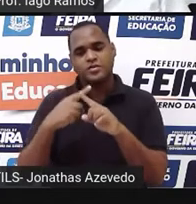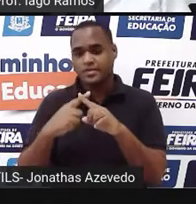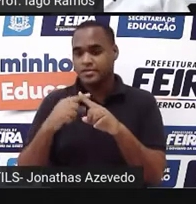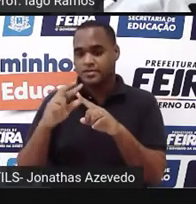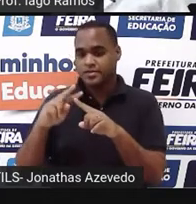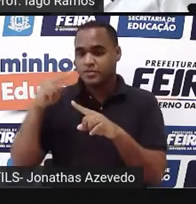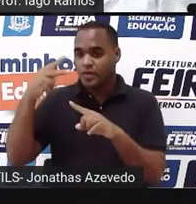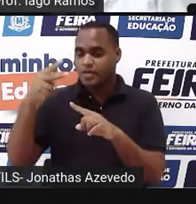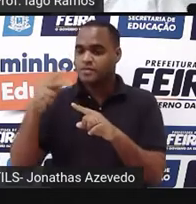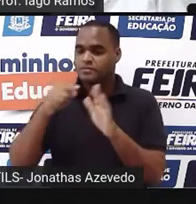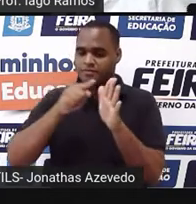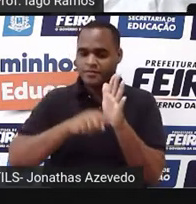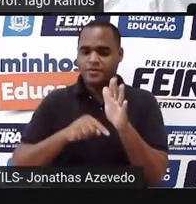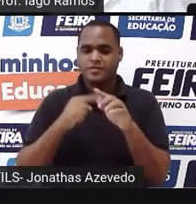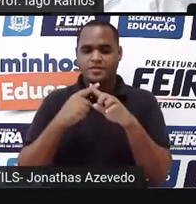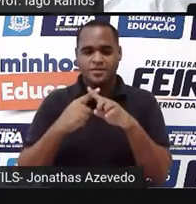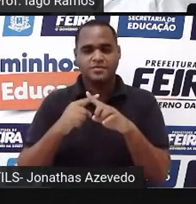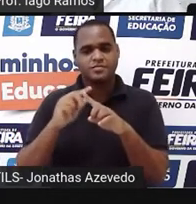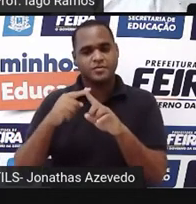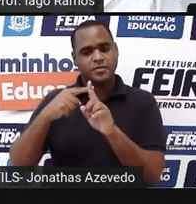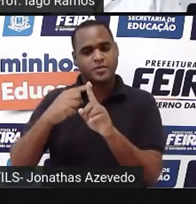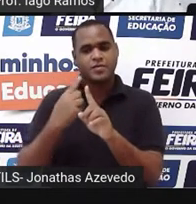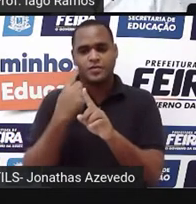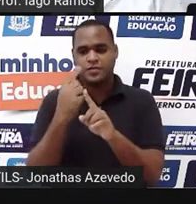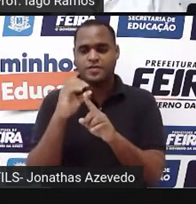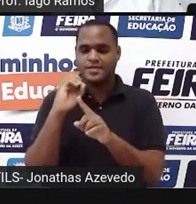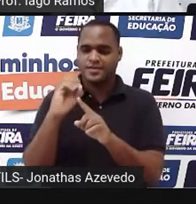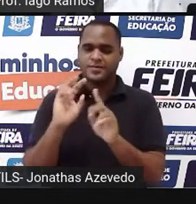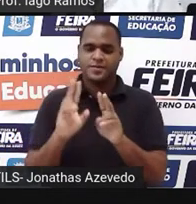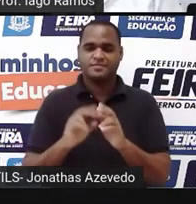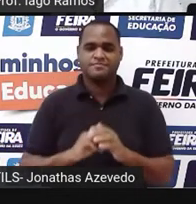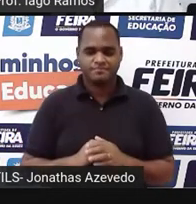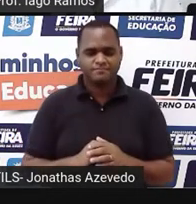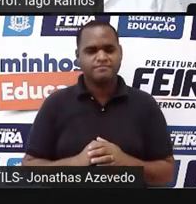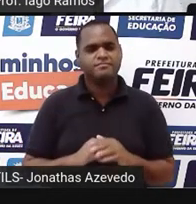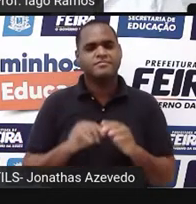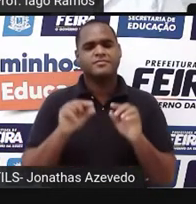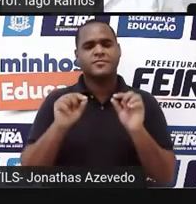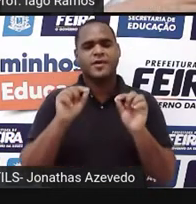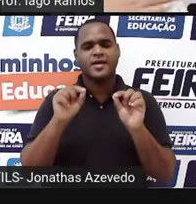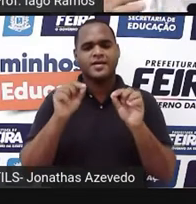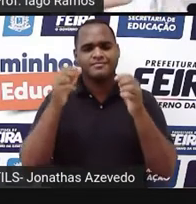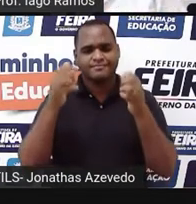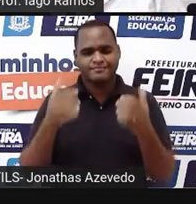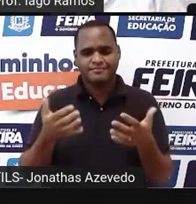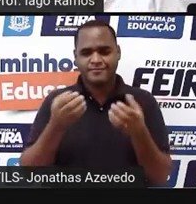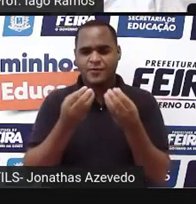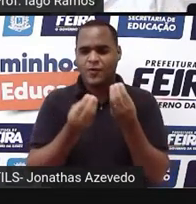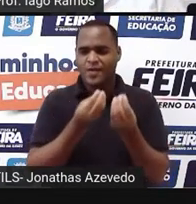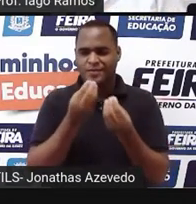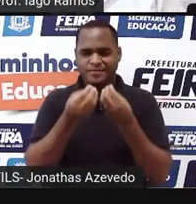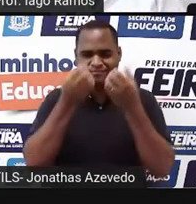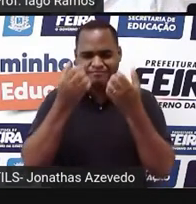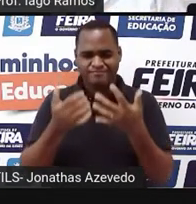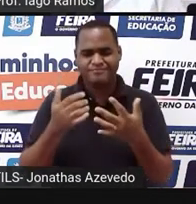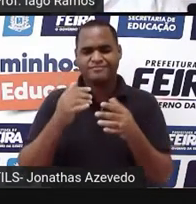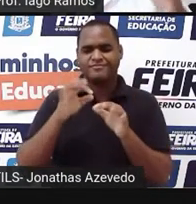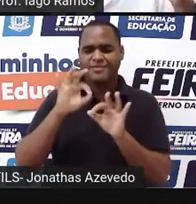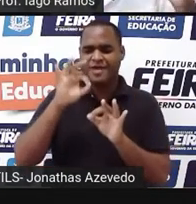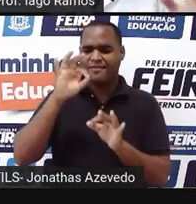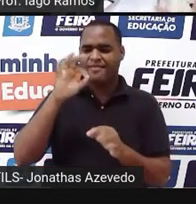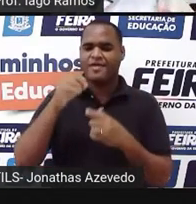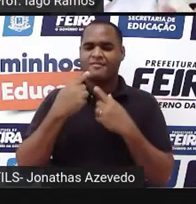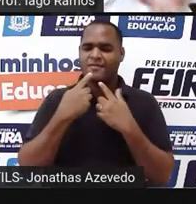2 menos x mais 1 igual a zero, tá bom? Bom, o que é que a gente está falando aqui nesse tempo todo aqui,